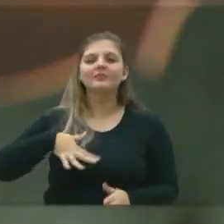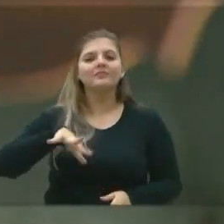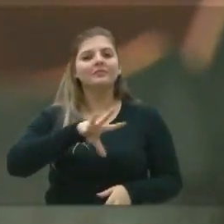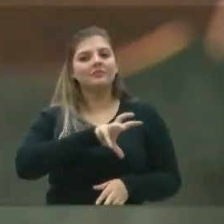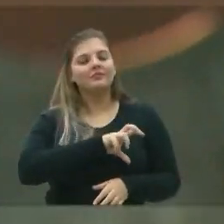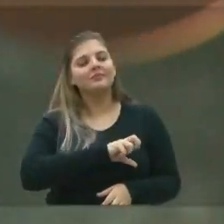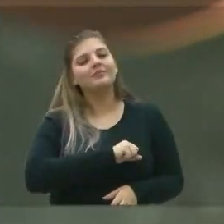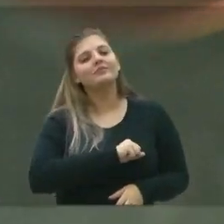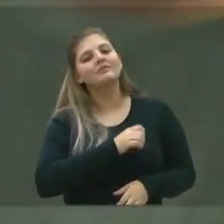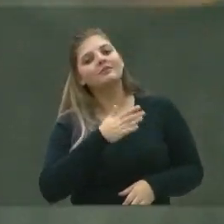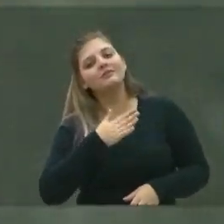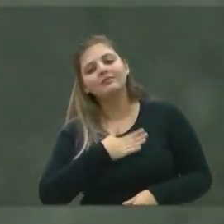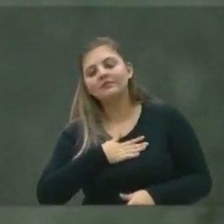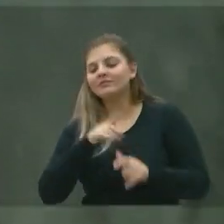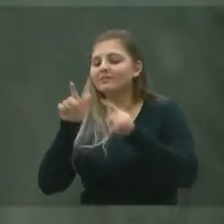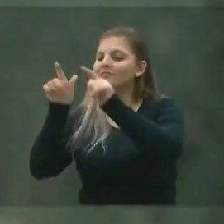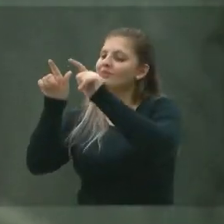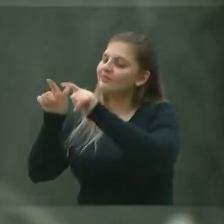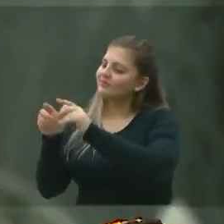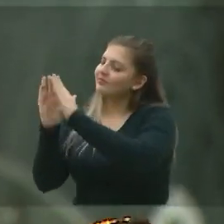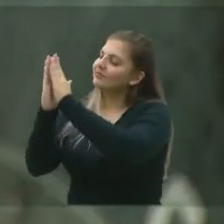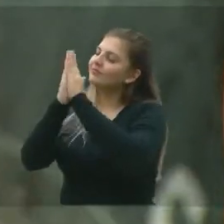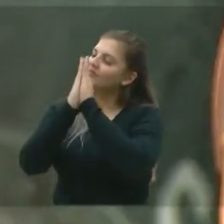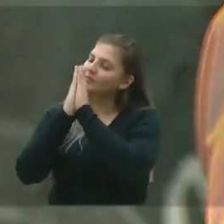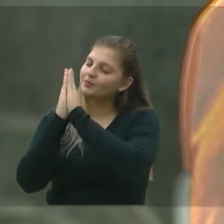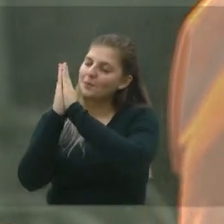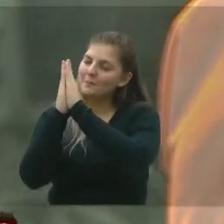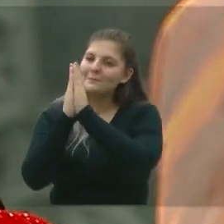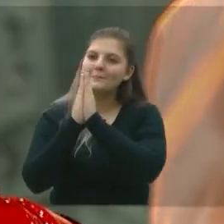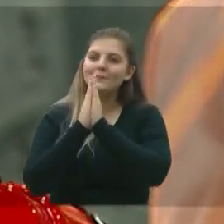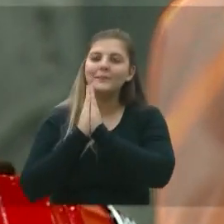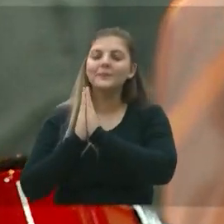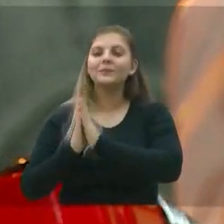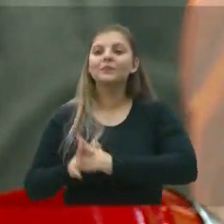amor, meu lugar de adoração.